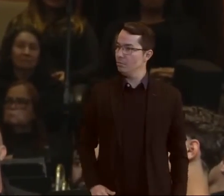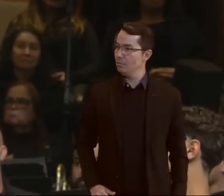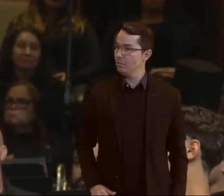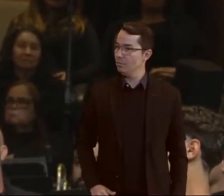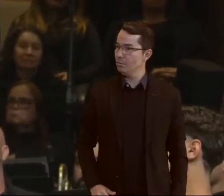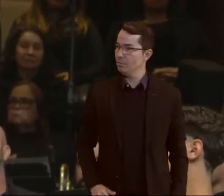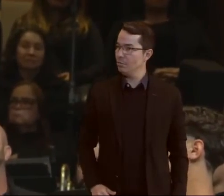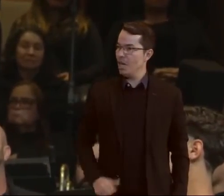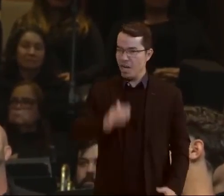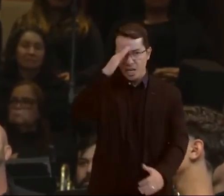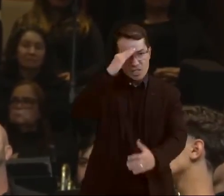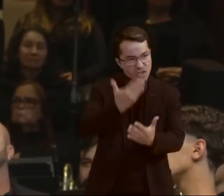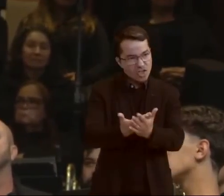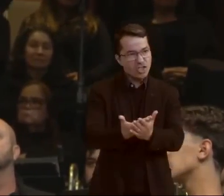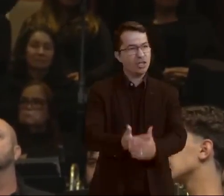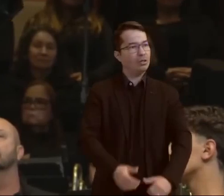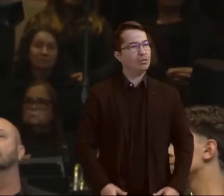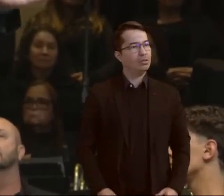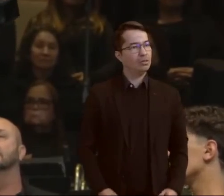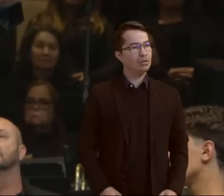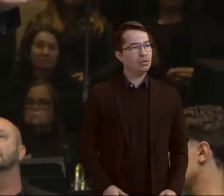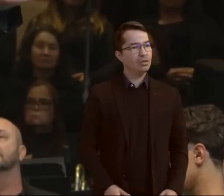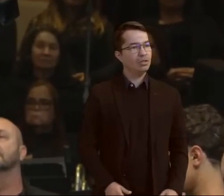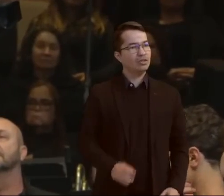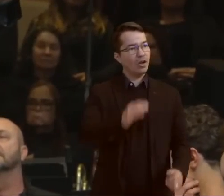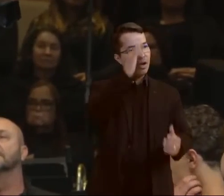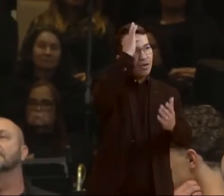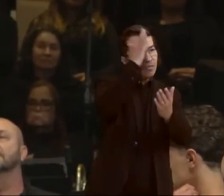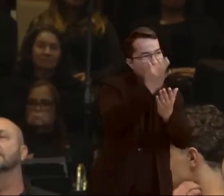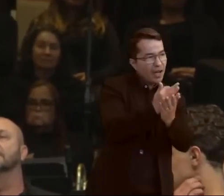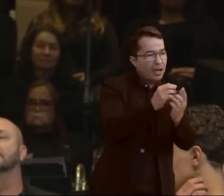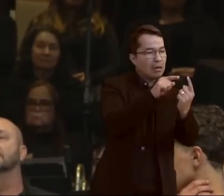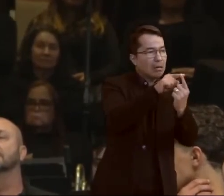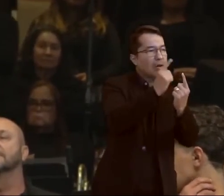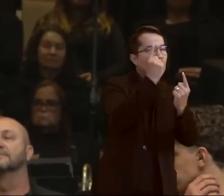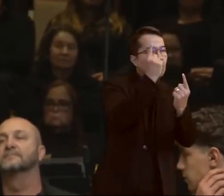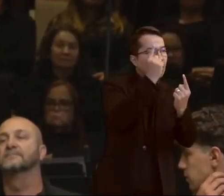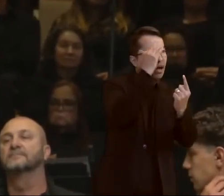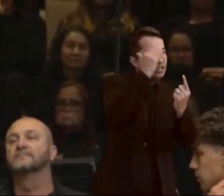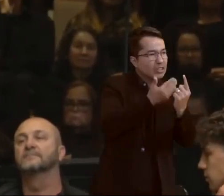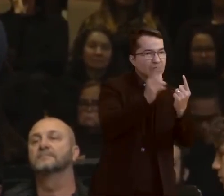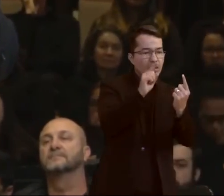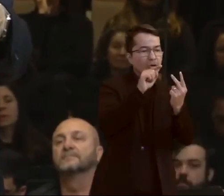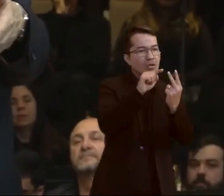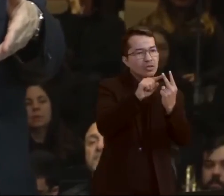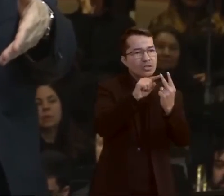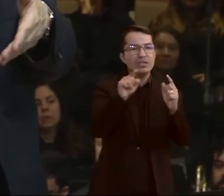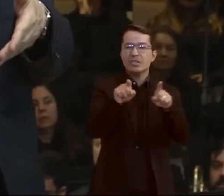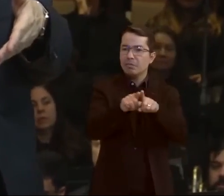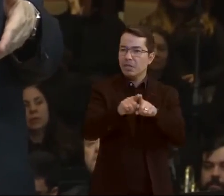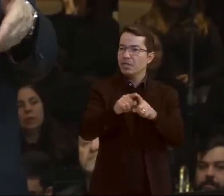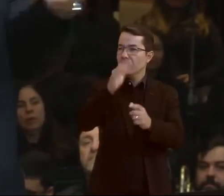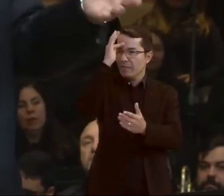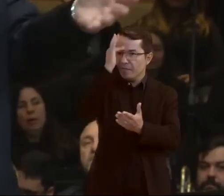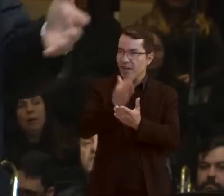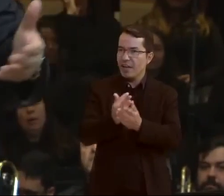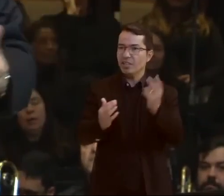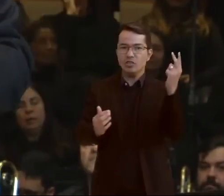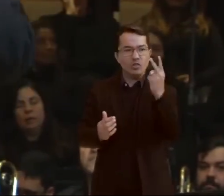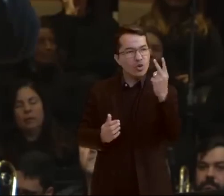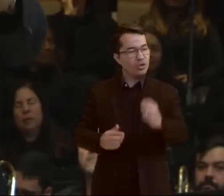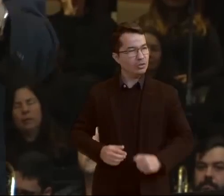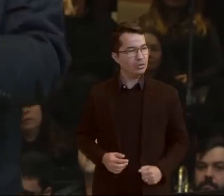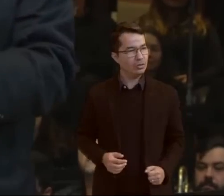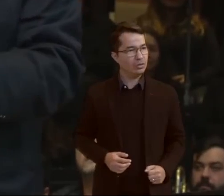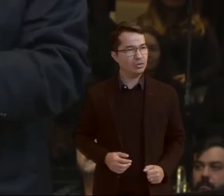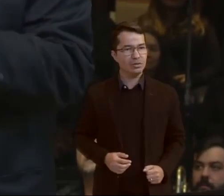chegando. A gente não tem coragem, às vezes, de fazer o que Deus está mandando a gente fazer. Na